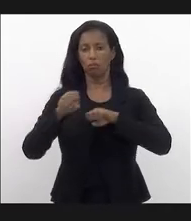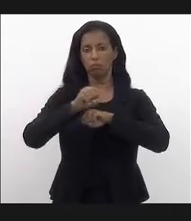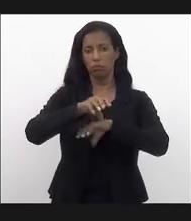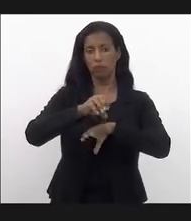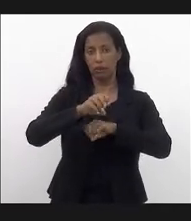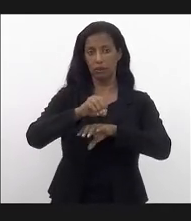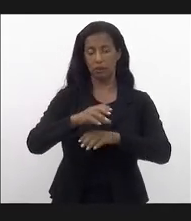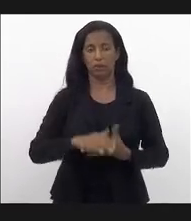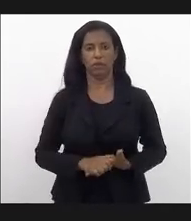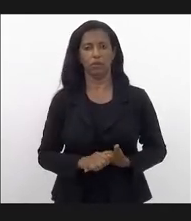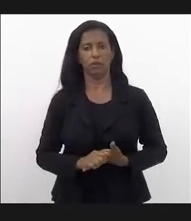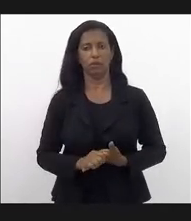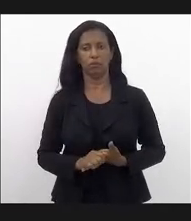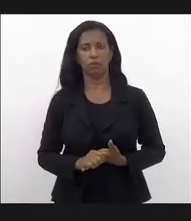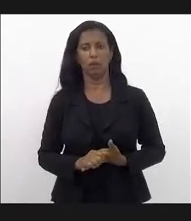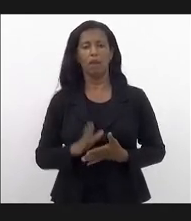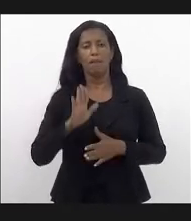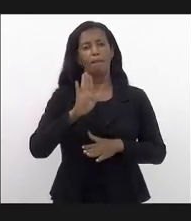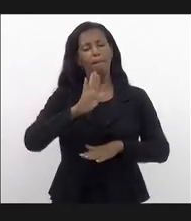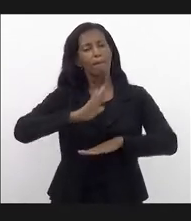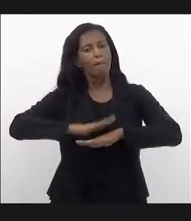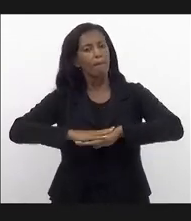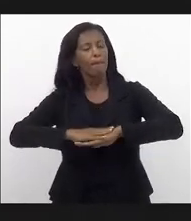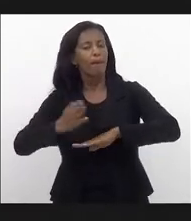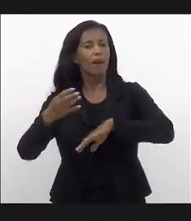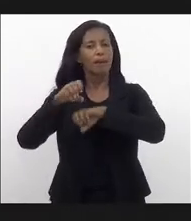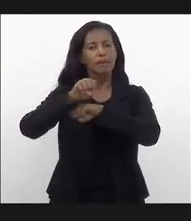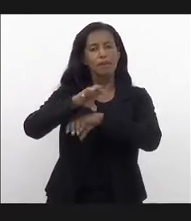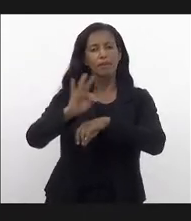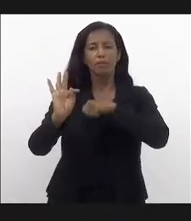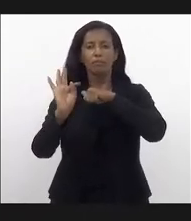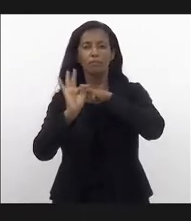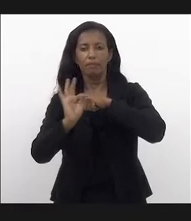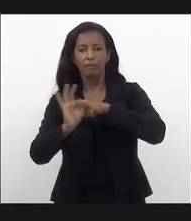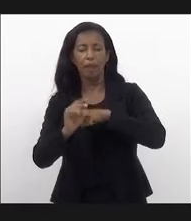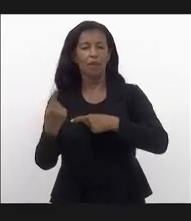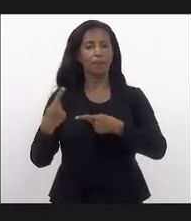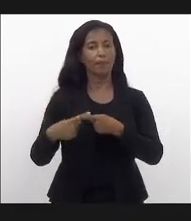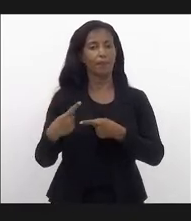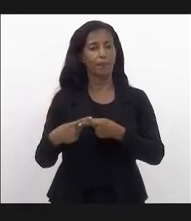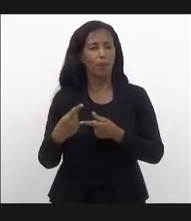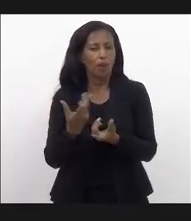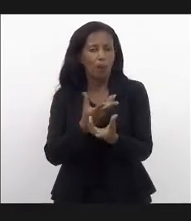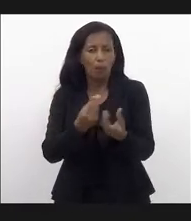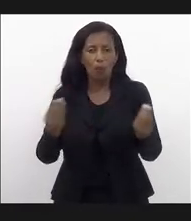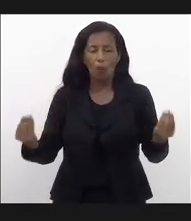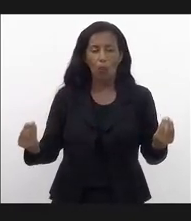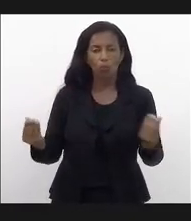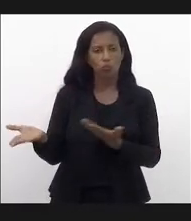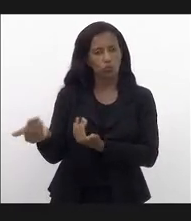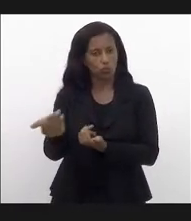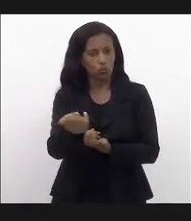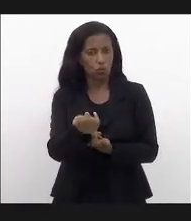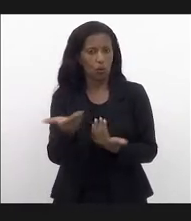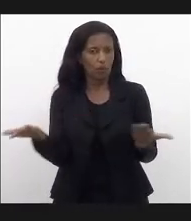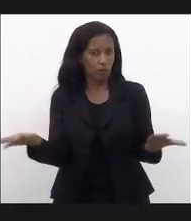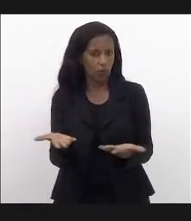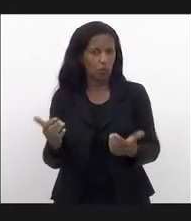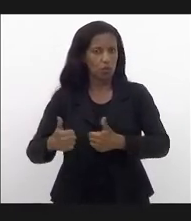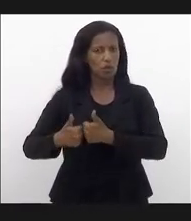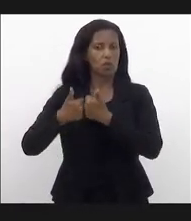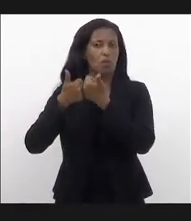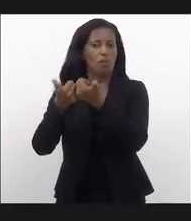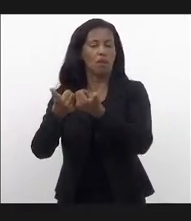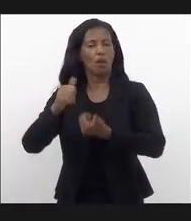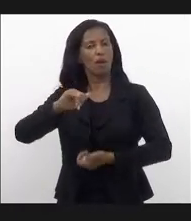médio aplicar mais ensino técnico porque muitos jovens hoje são melhores